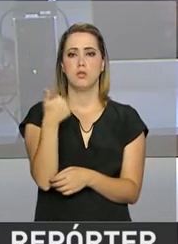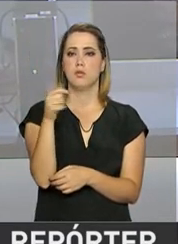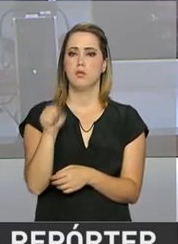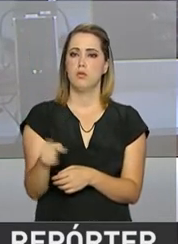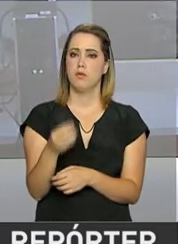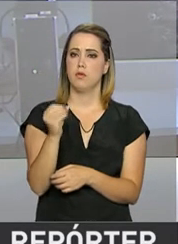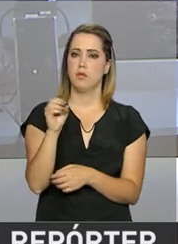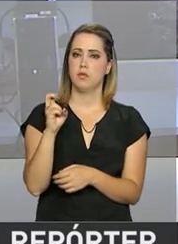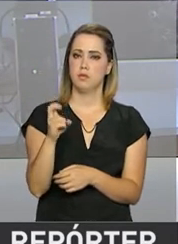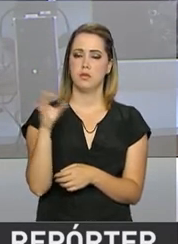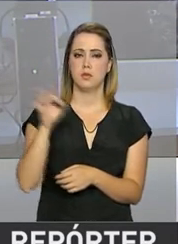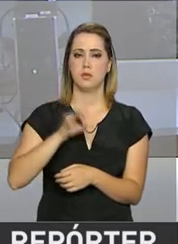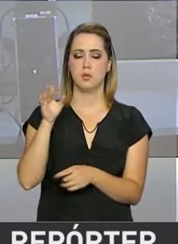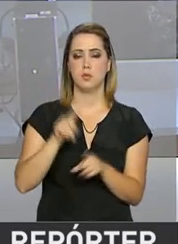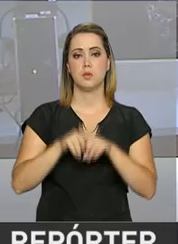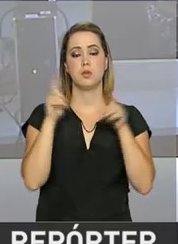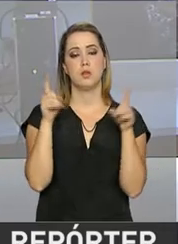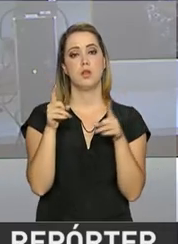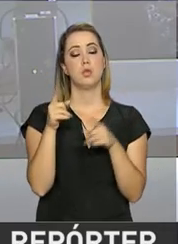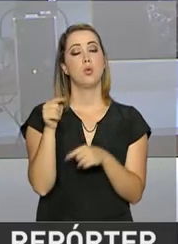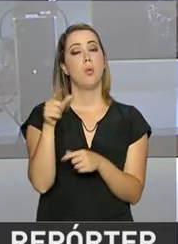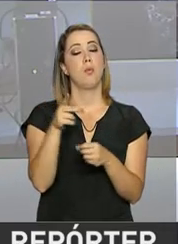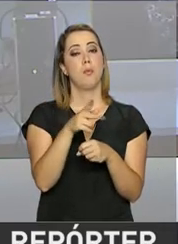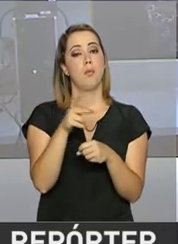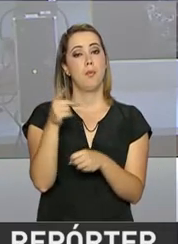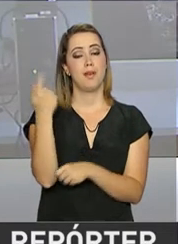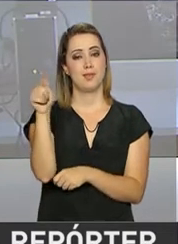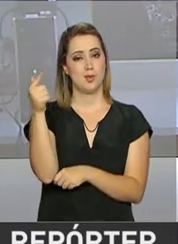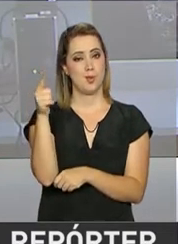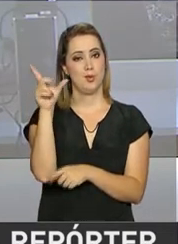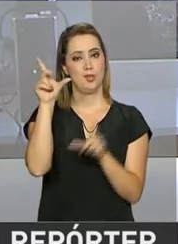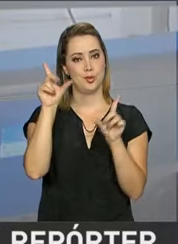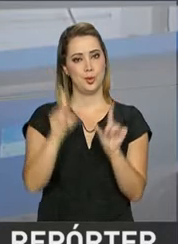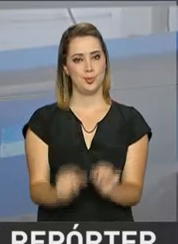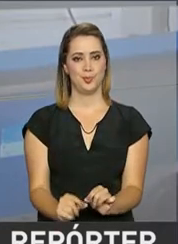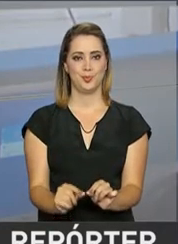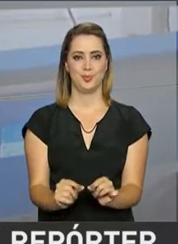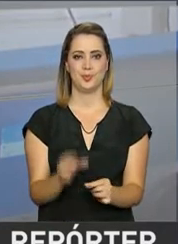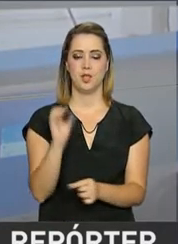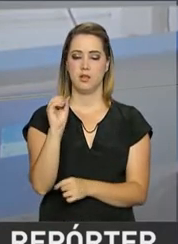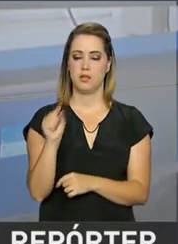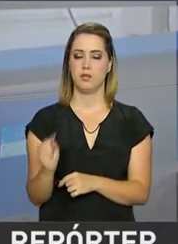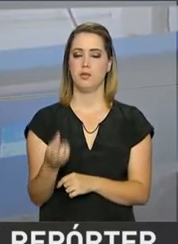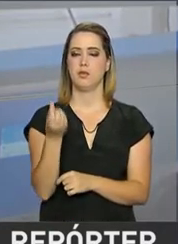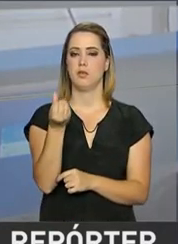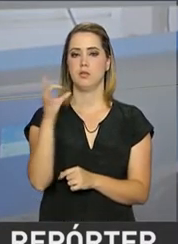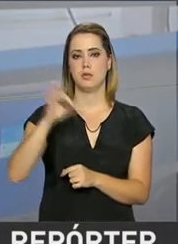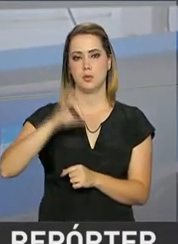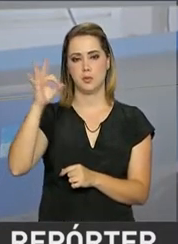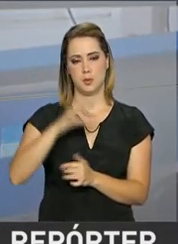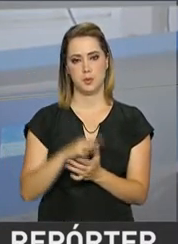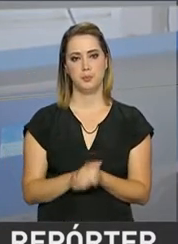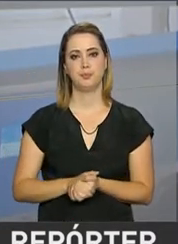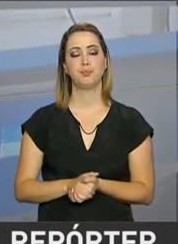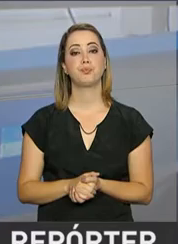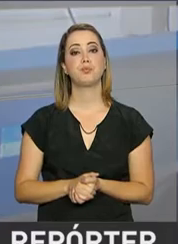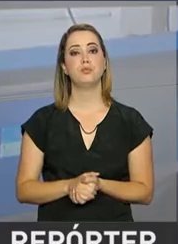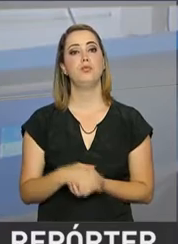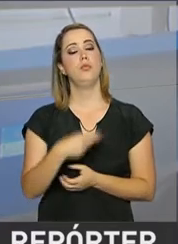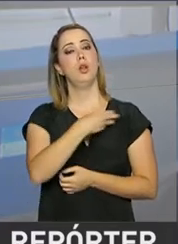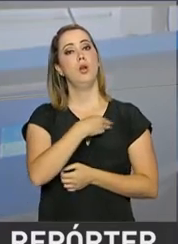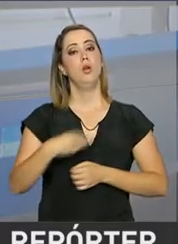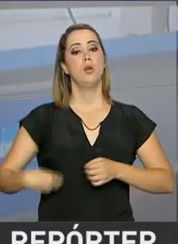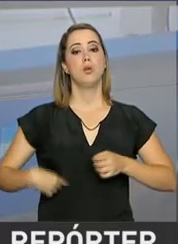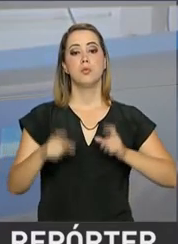1,05%, enquanto em Goiânia houve queda de 0,6%. E o ministro da Fazenda, Henrique Meirelles, está